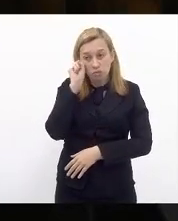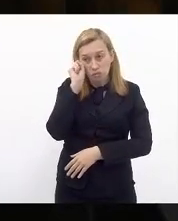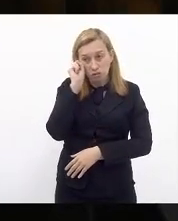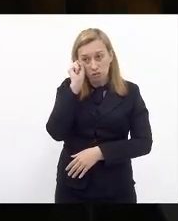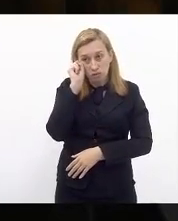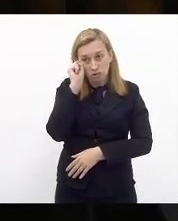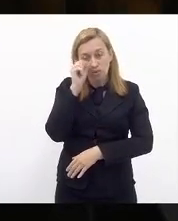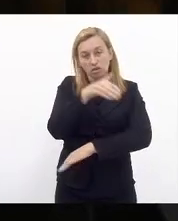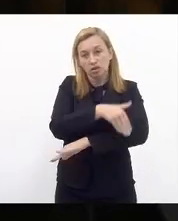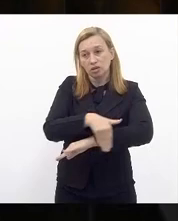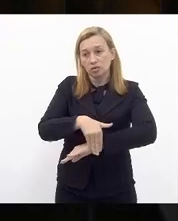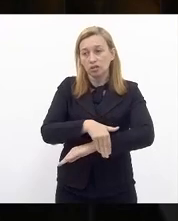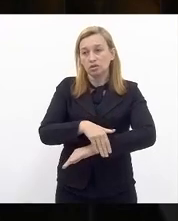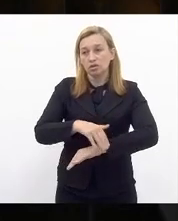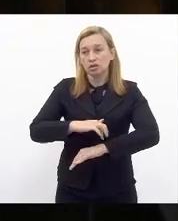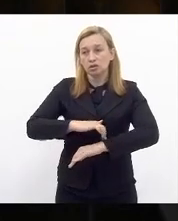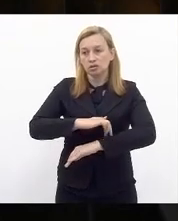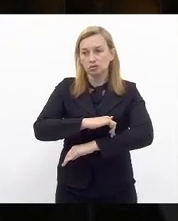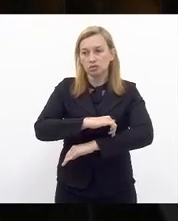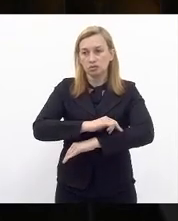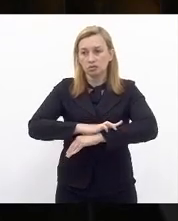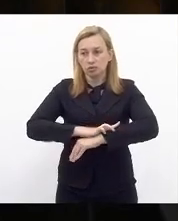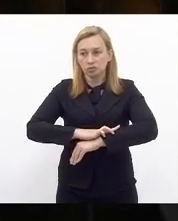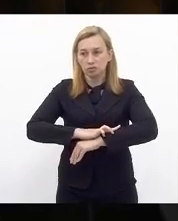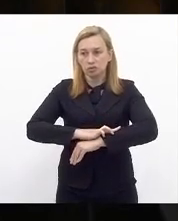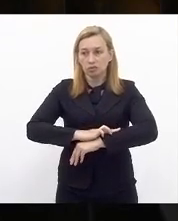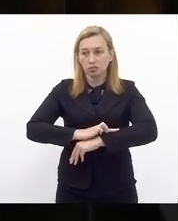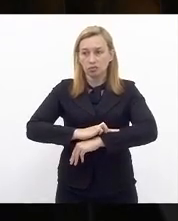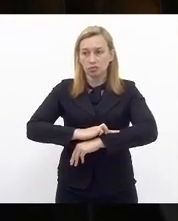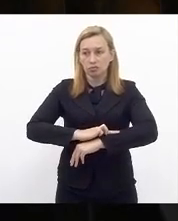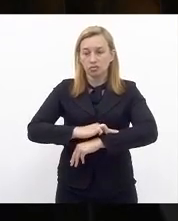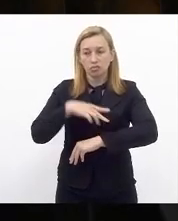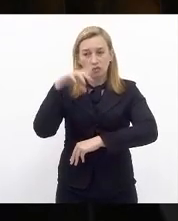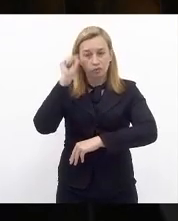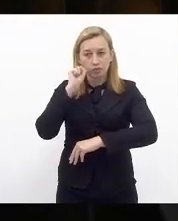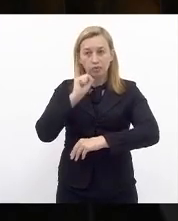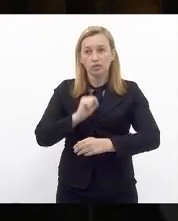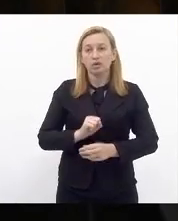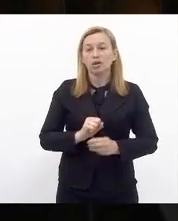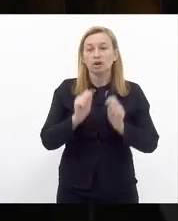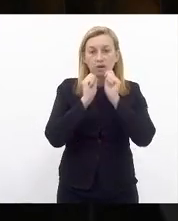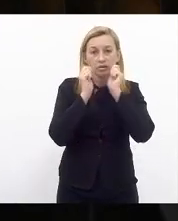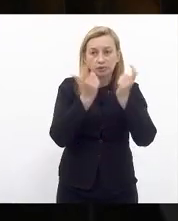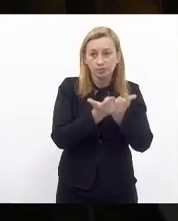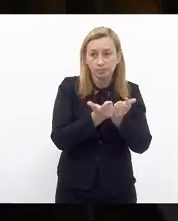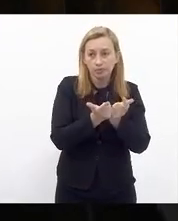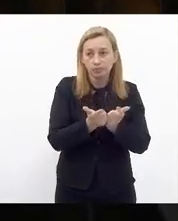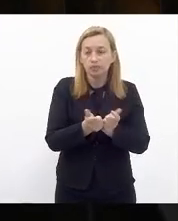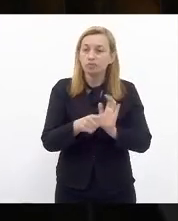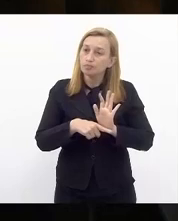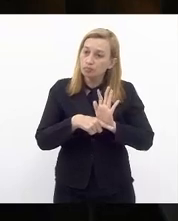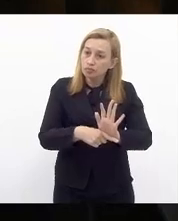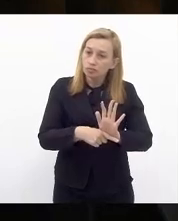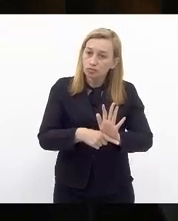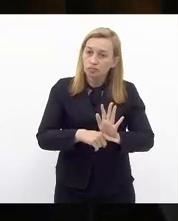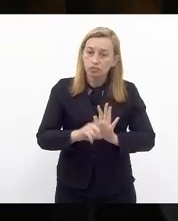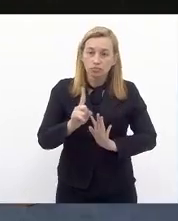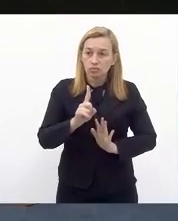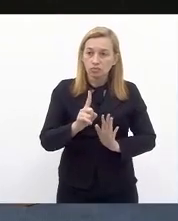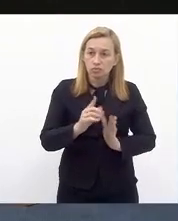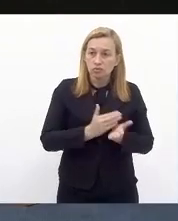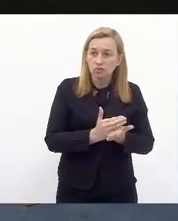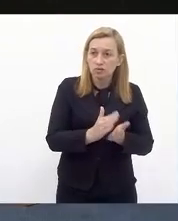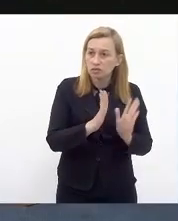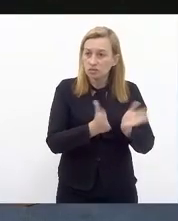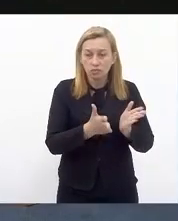e nas calçadas tão Assembleia de novo mas isso tem dado é a sua contribuição e não é desde